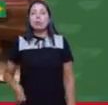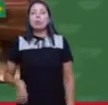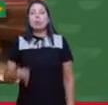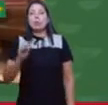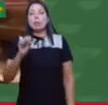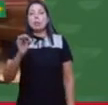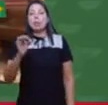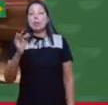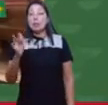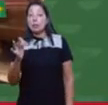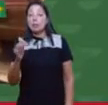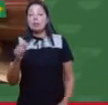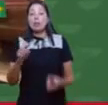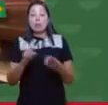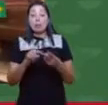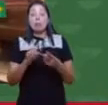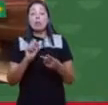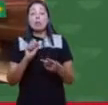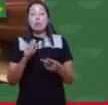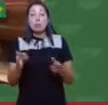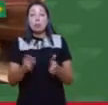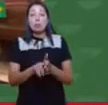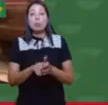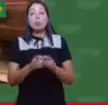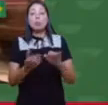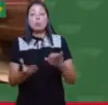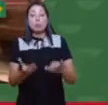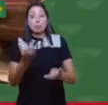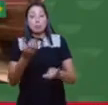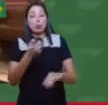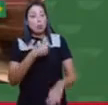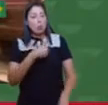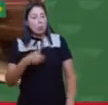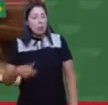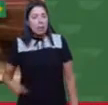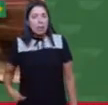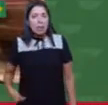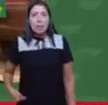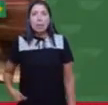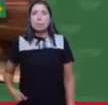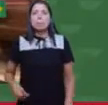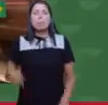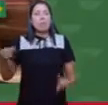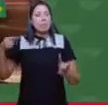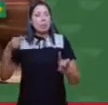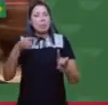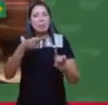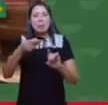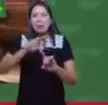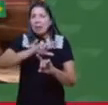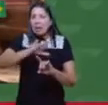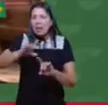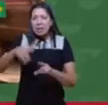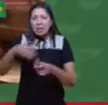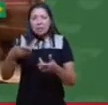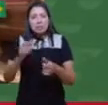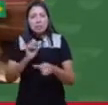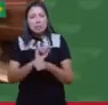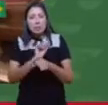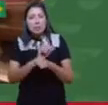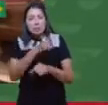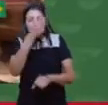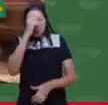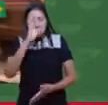Federal, agride o parlamento, agride governadores, agride, mas o que esperar de